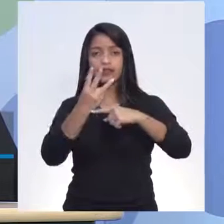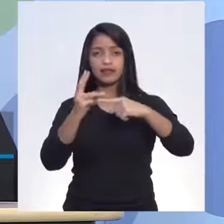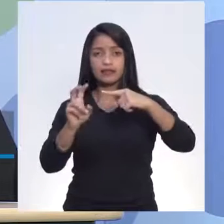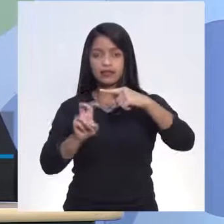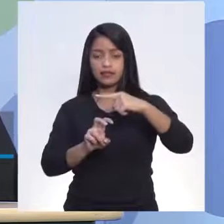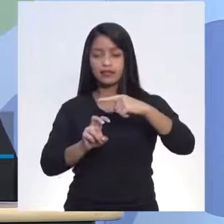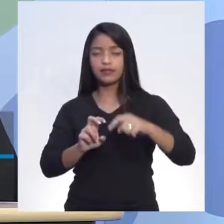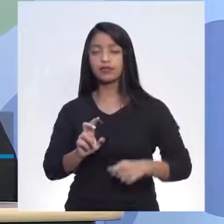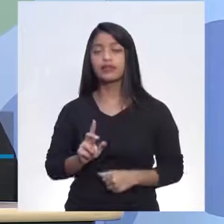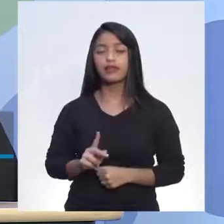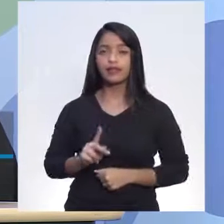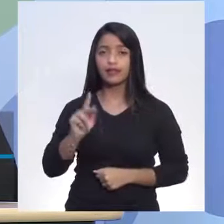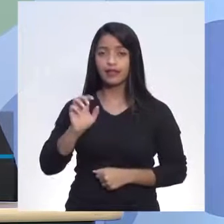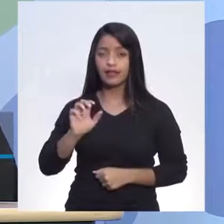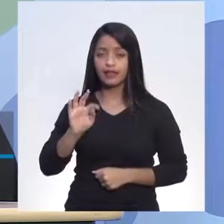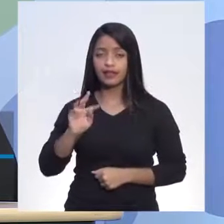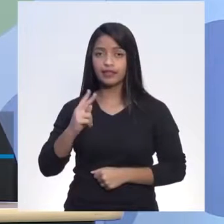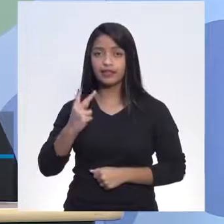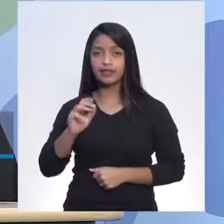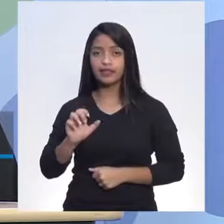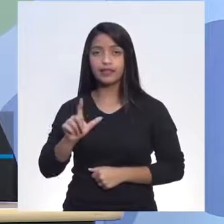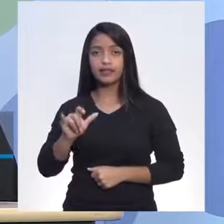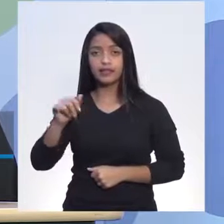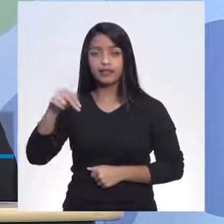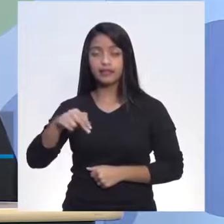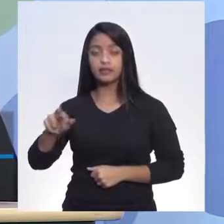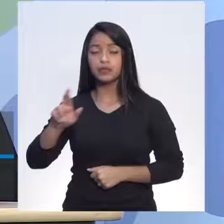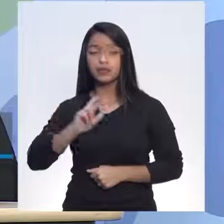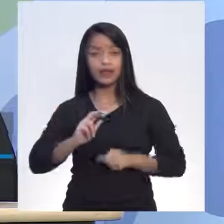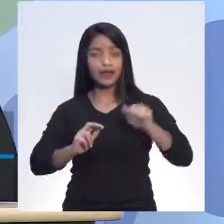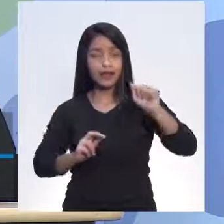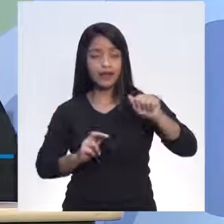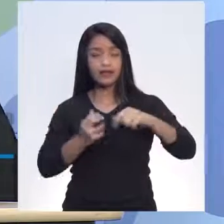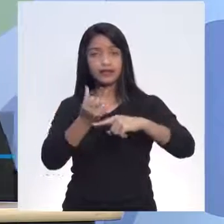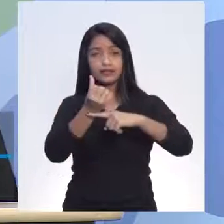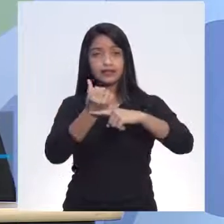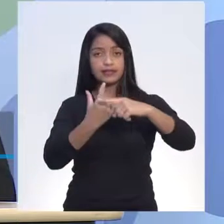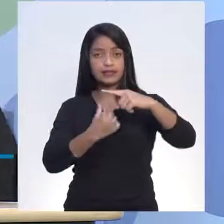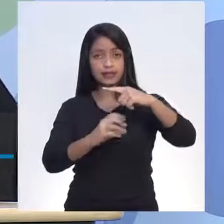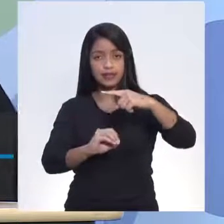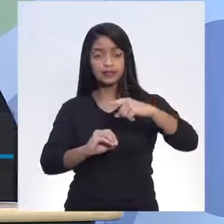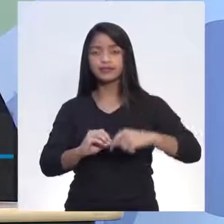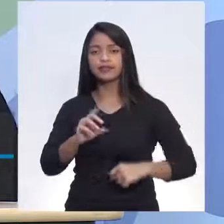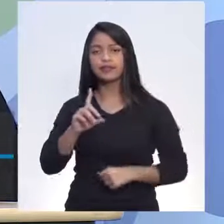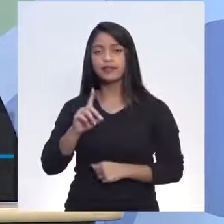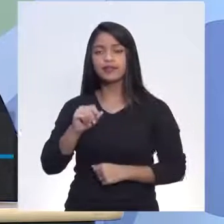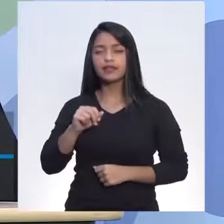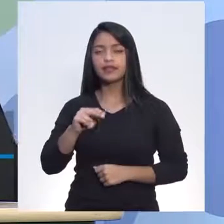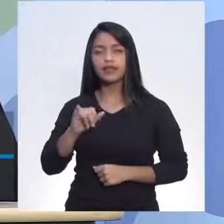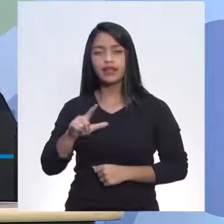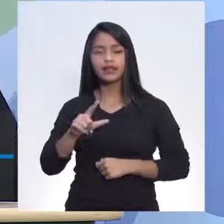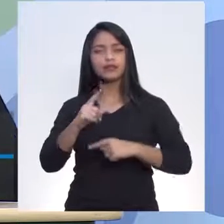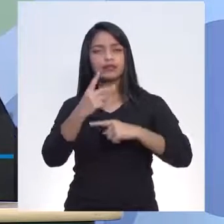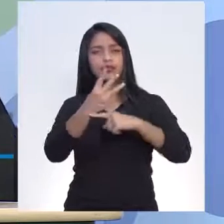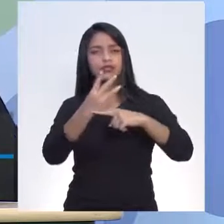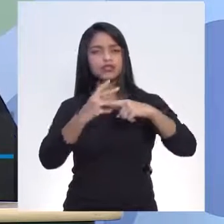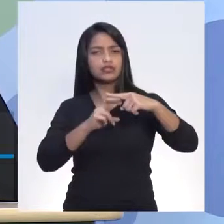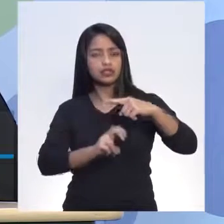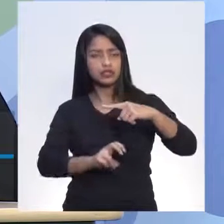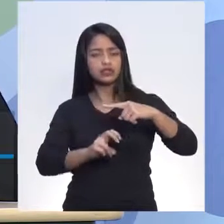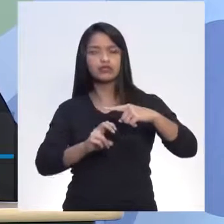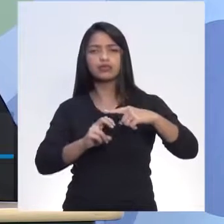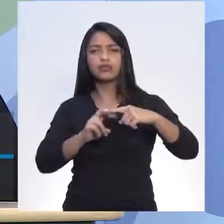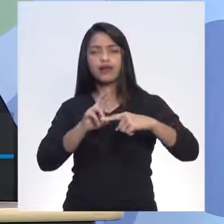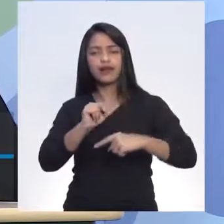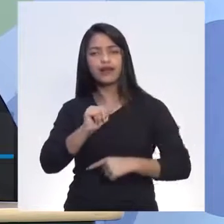A Kathleen escreveu 6/10 na letra A. Daniel, 3/5. Rafael, Matheus, Kaique, Bianca,